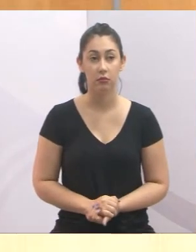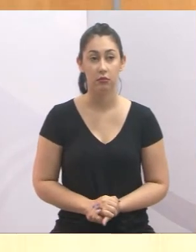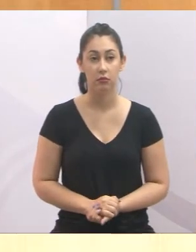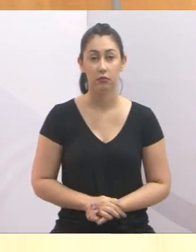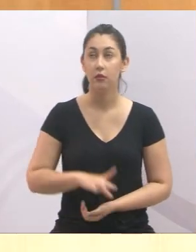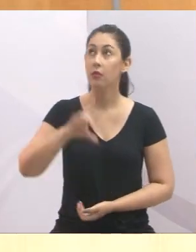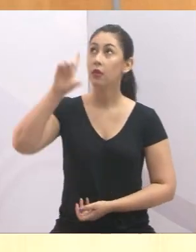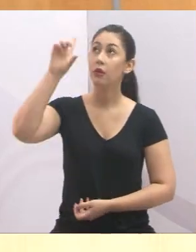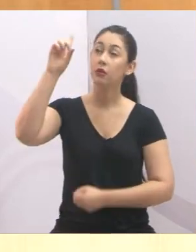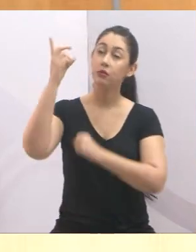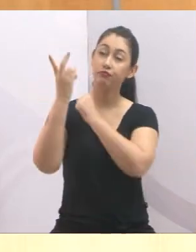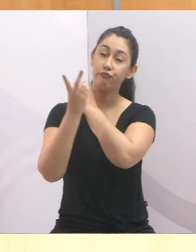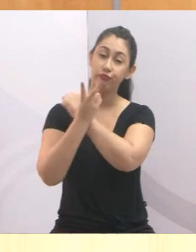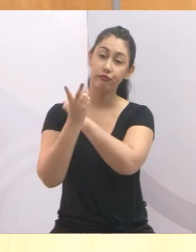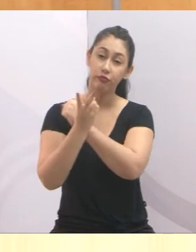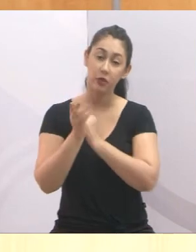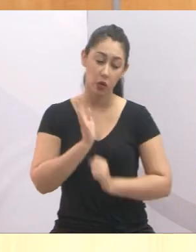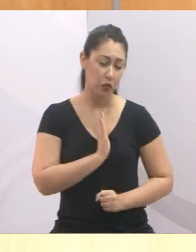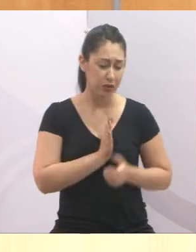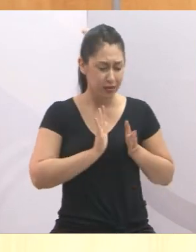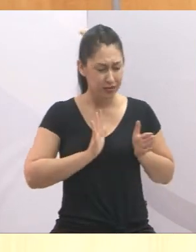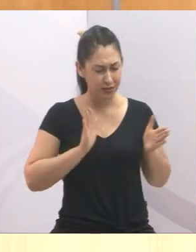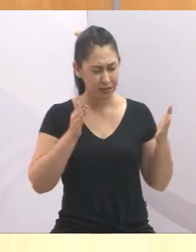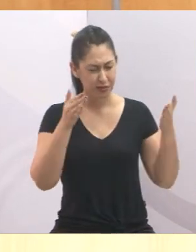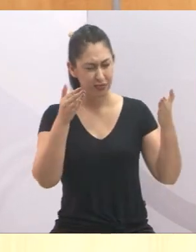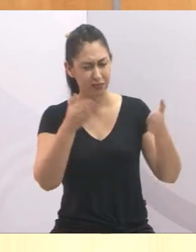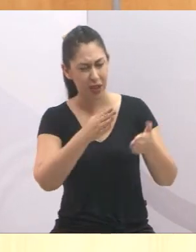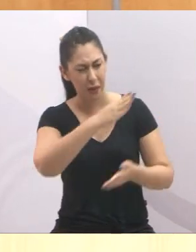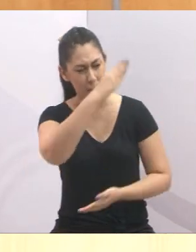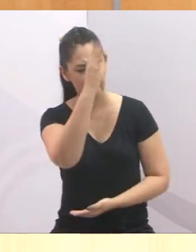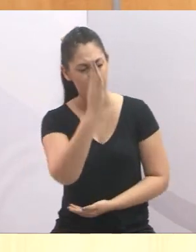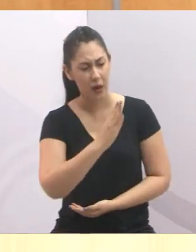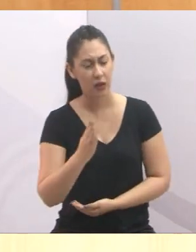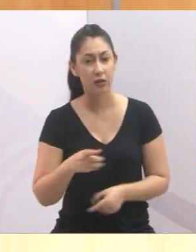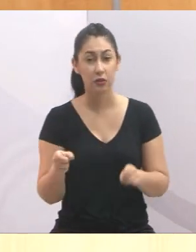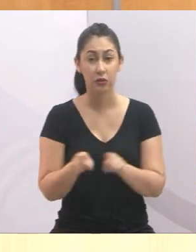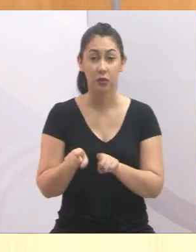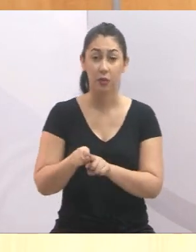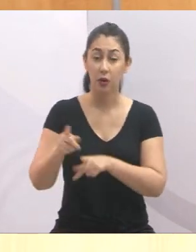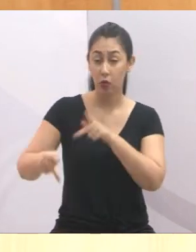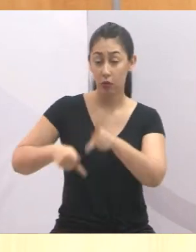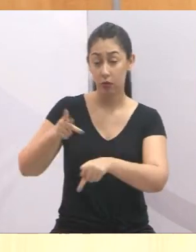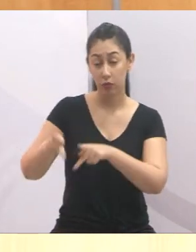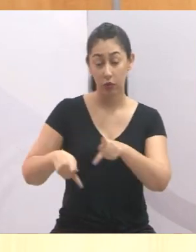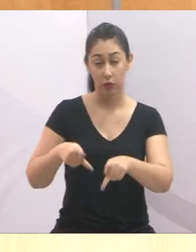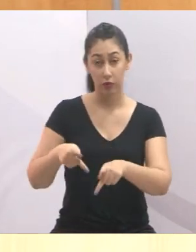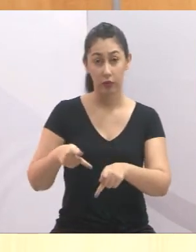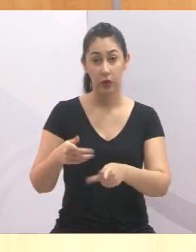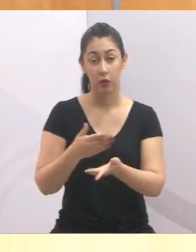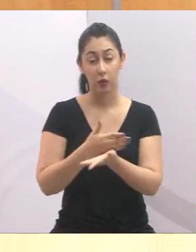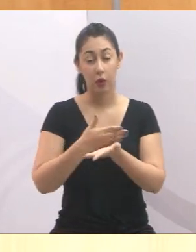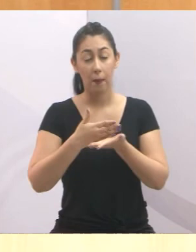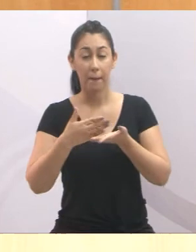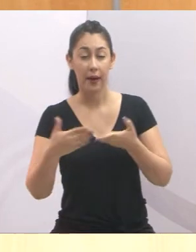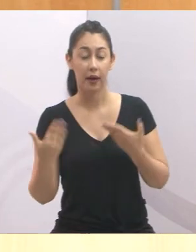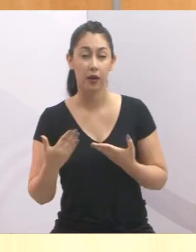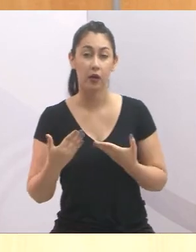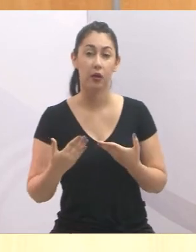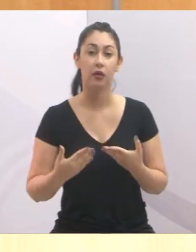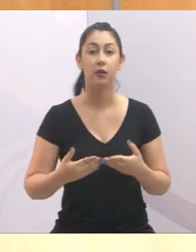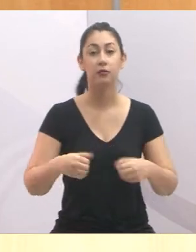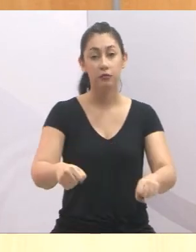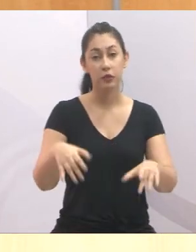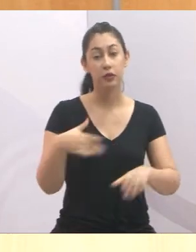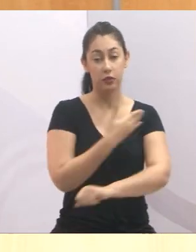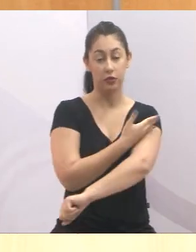Sob a proteção de Deus e com o coração inteiramente voltado para a pátria e para a comunidade a que servimos, declaro aberta a presente sessão ordinária.